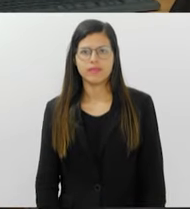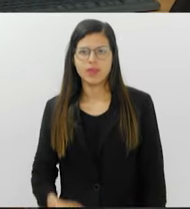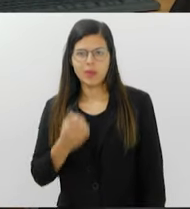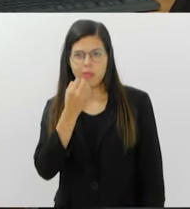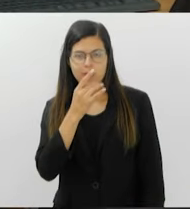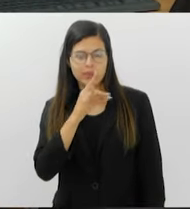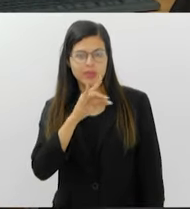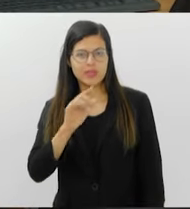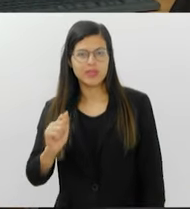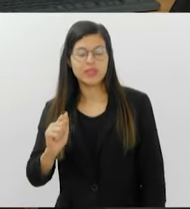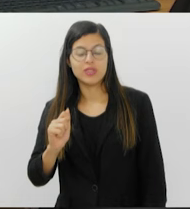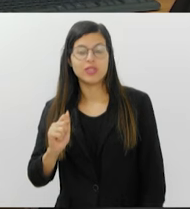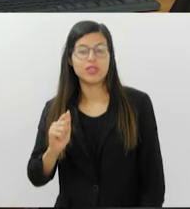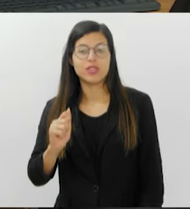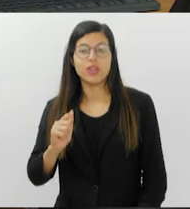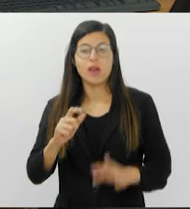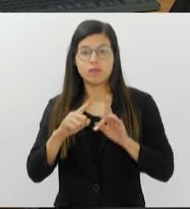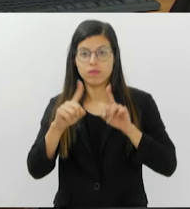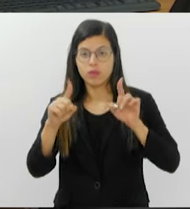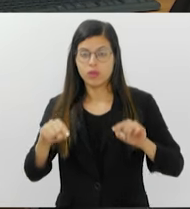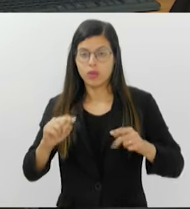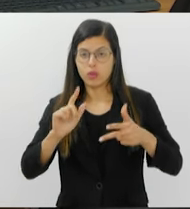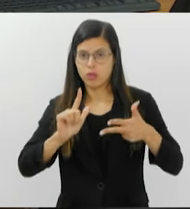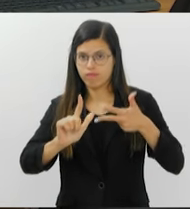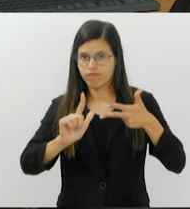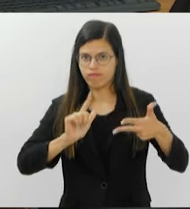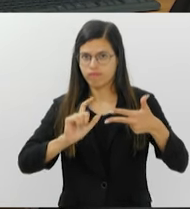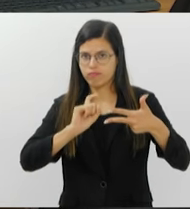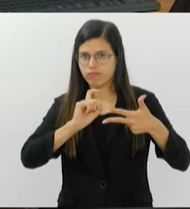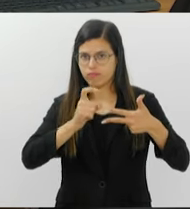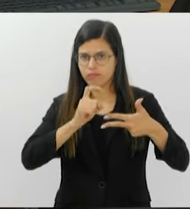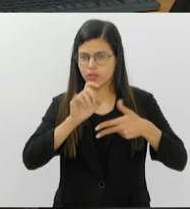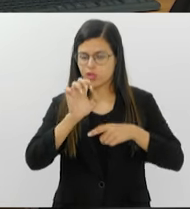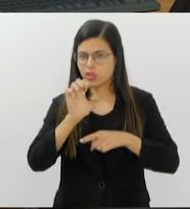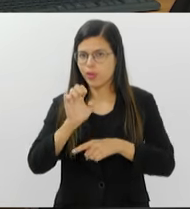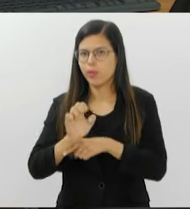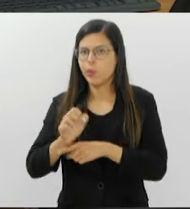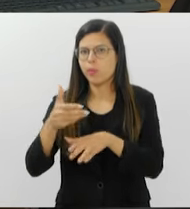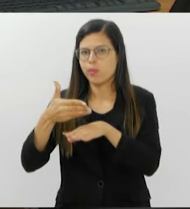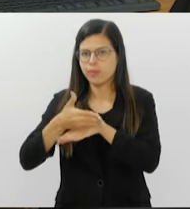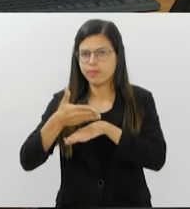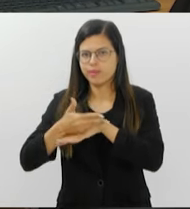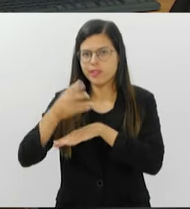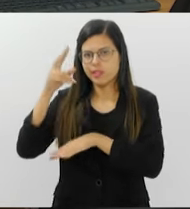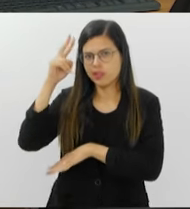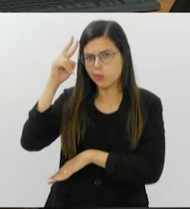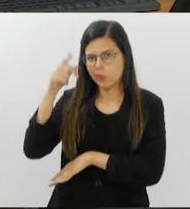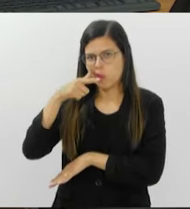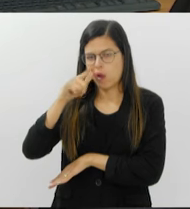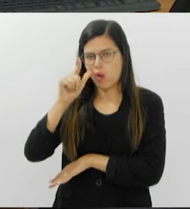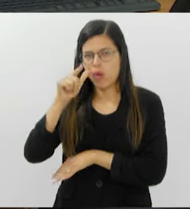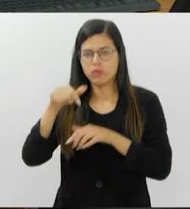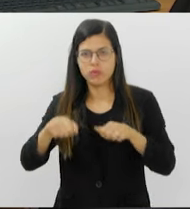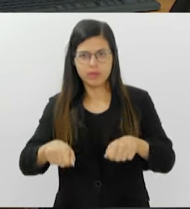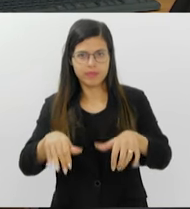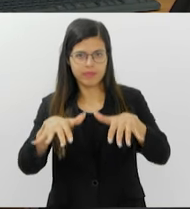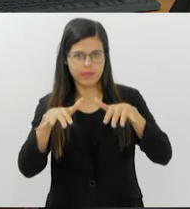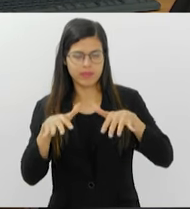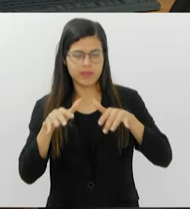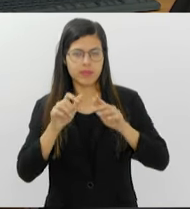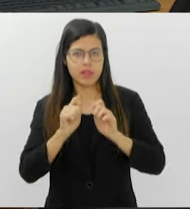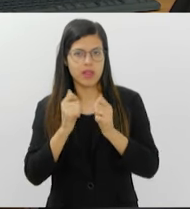Bom dia. Servidores do Legislativo e do Executivo Estadual participaram nesta segunda-feira, no auditório da Alerj,